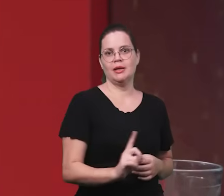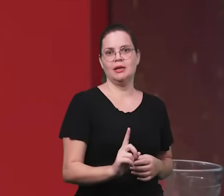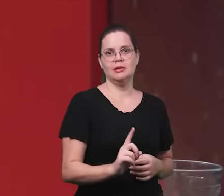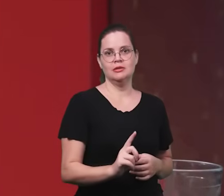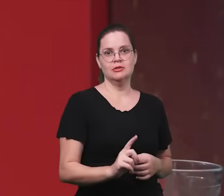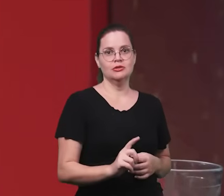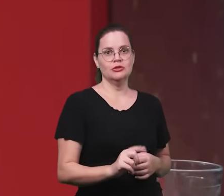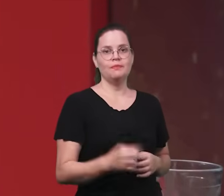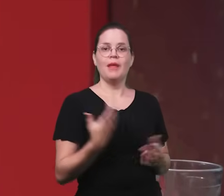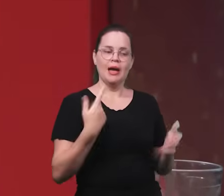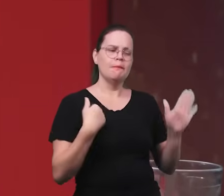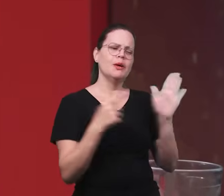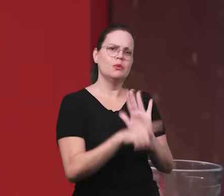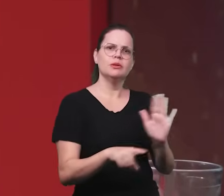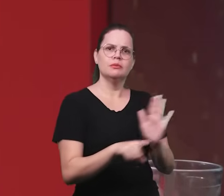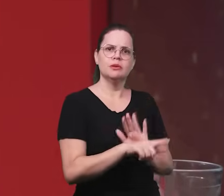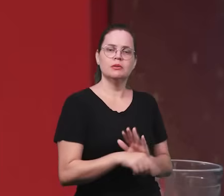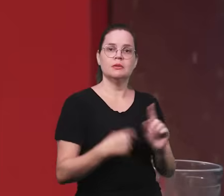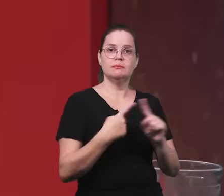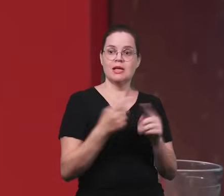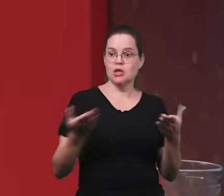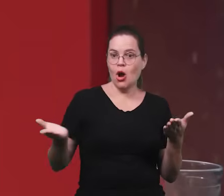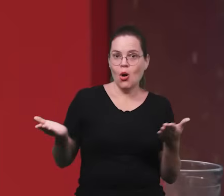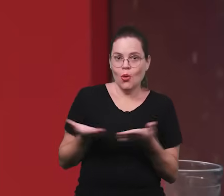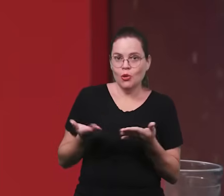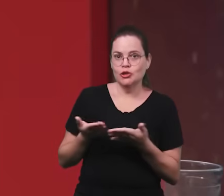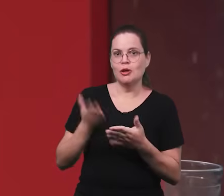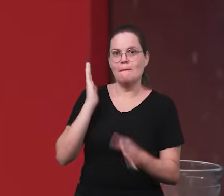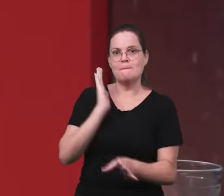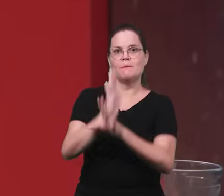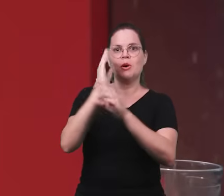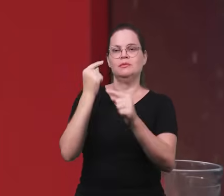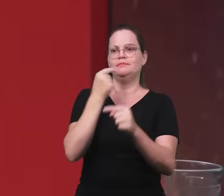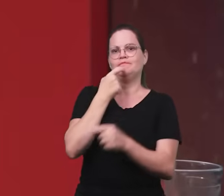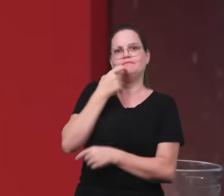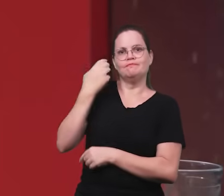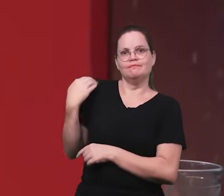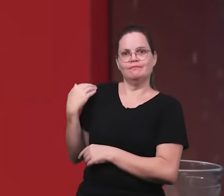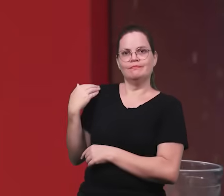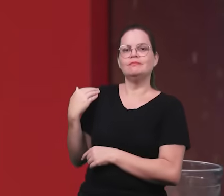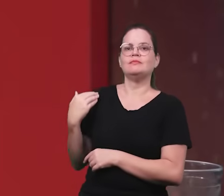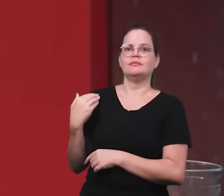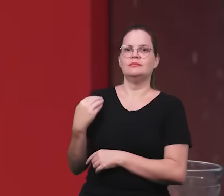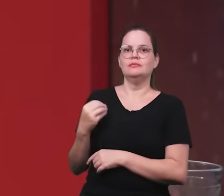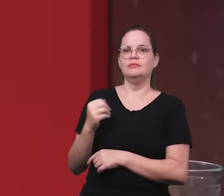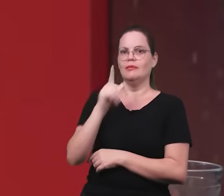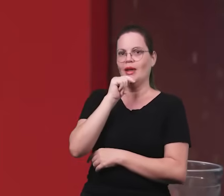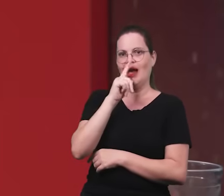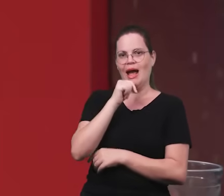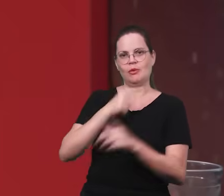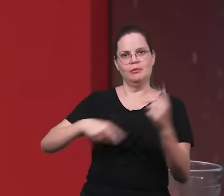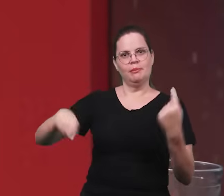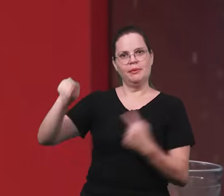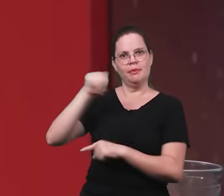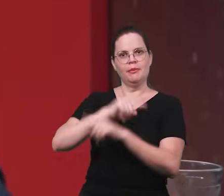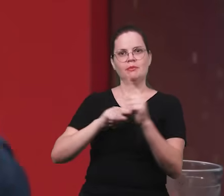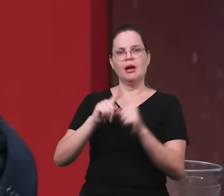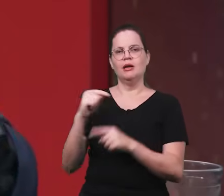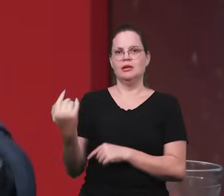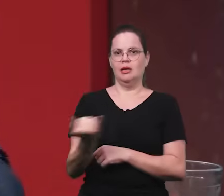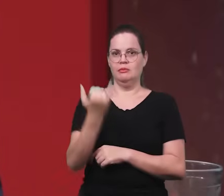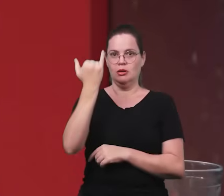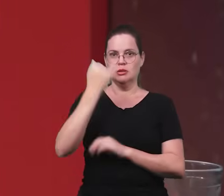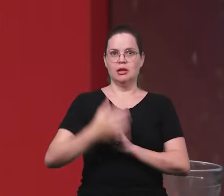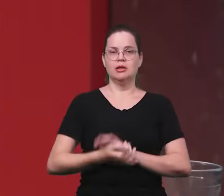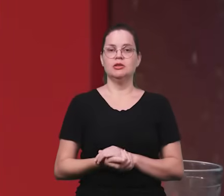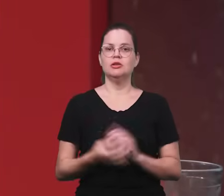os cientistas entenderam, há pouco tempo atrás, né, pastor, esse ciclo da água, e é tão importante que é